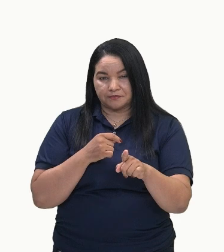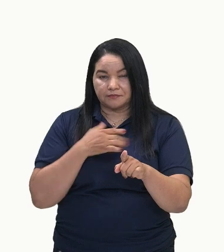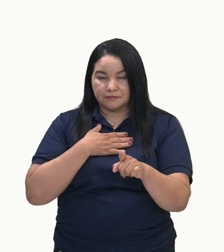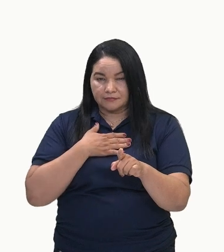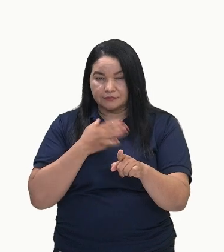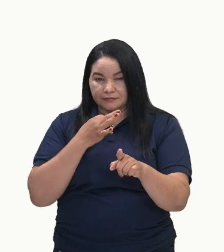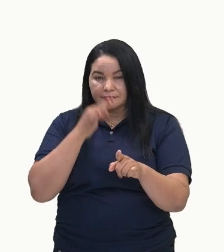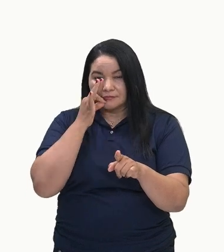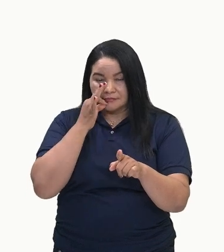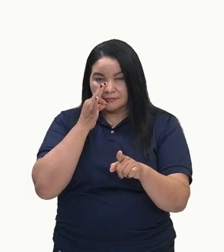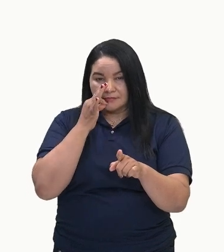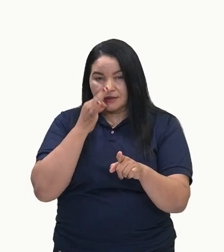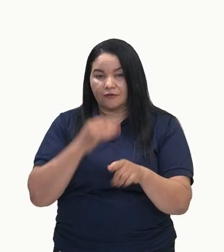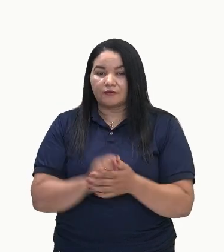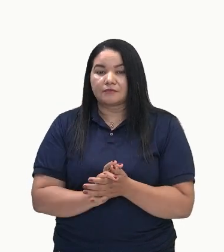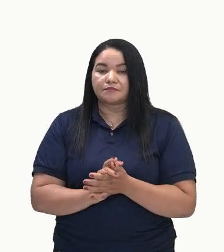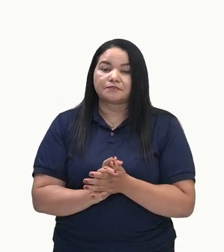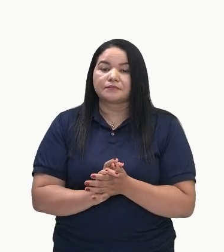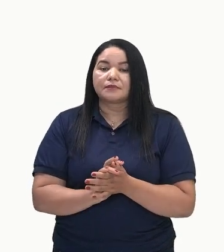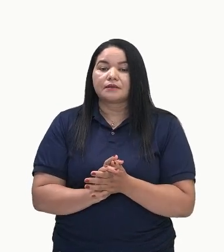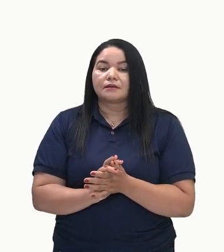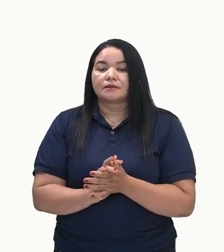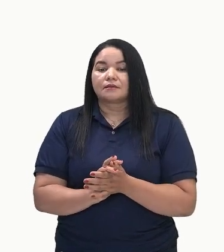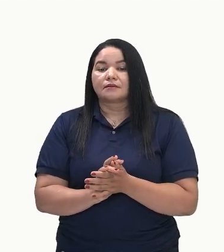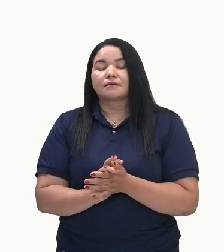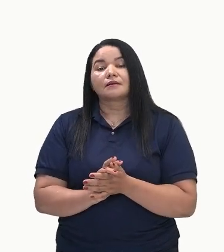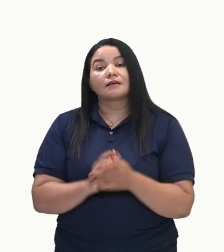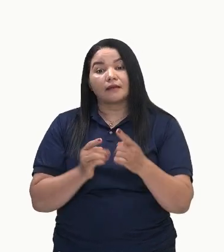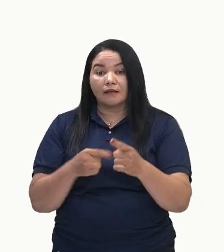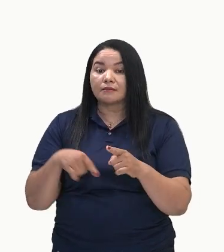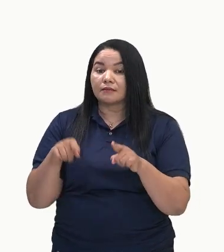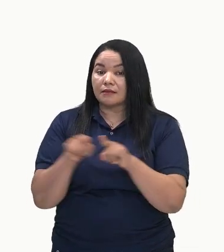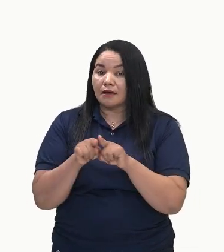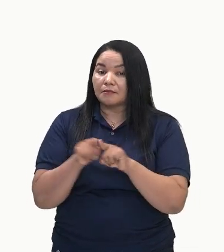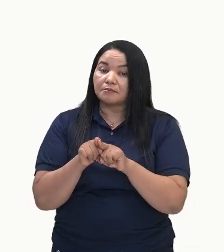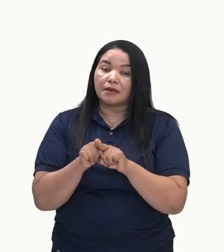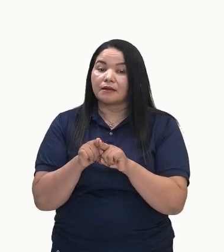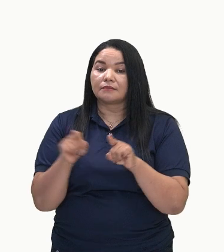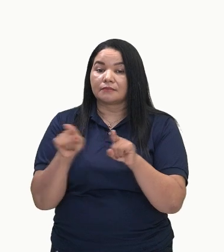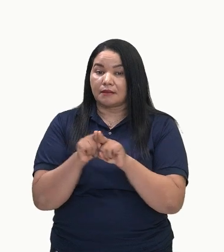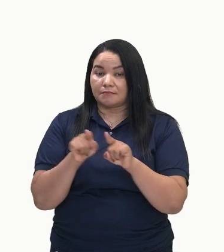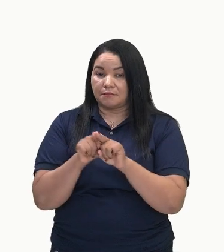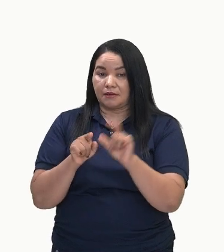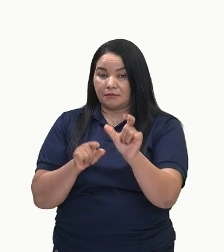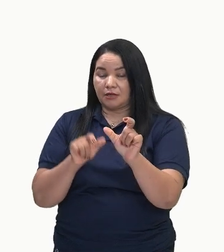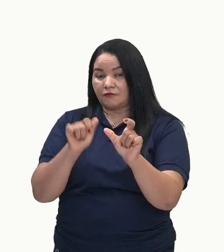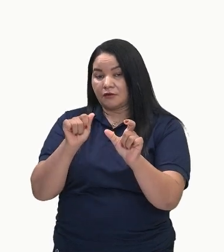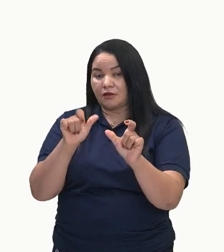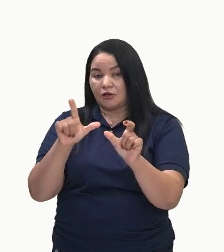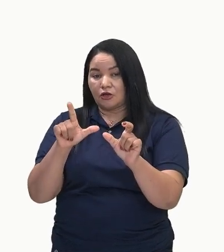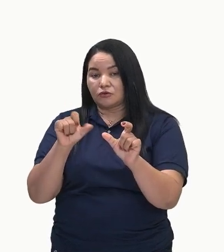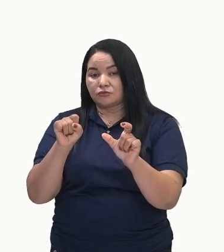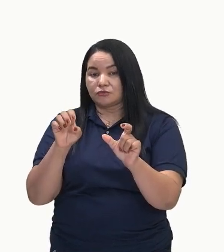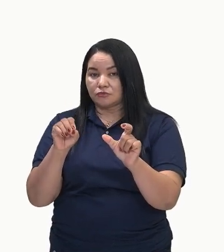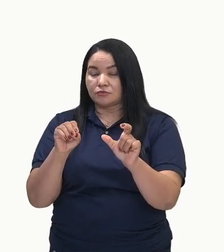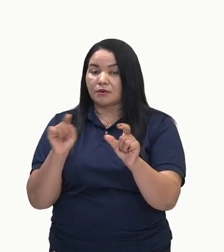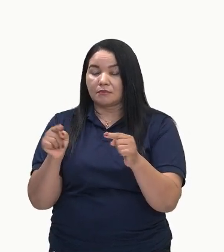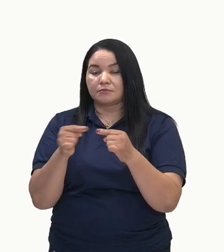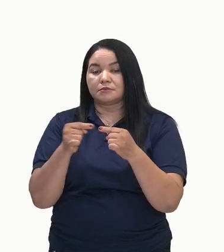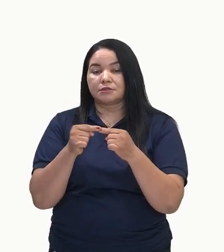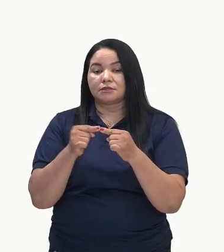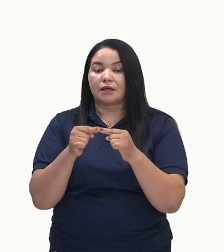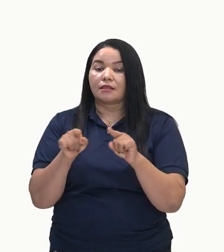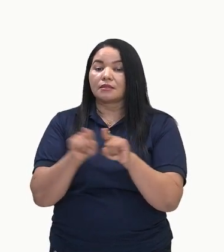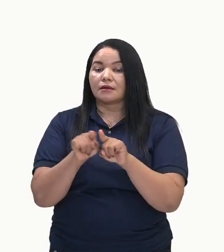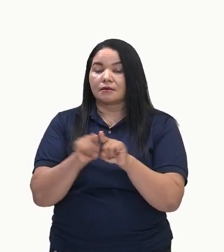likes coffee. He also drinks tea. Ele também, olha só, ele também gosta de chá, né?